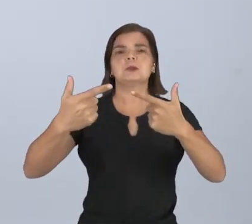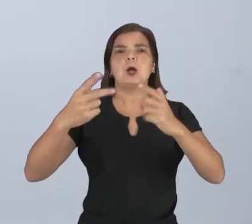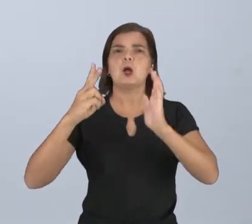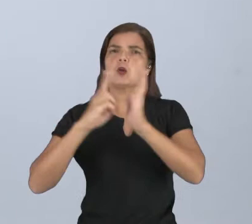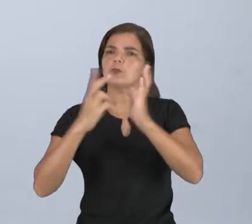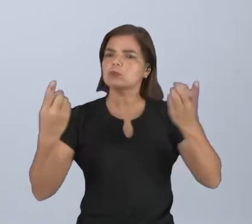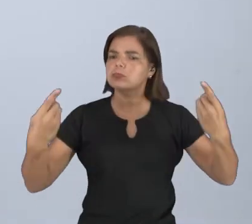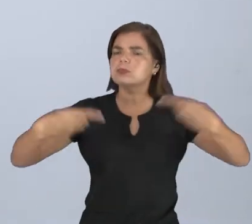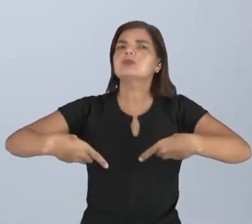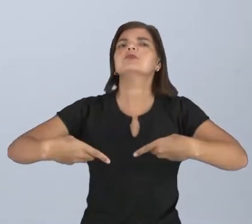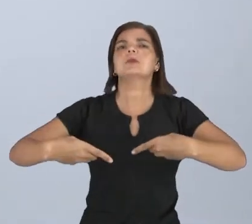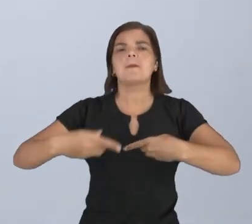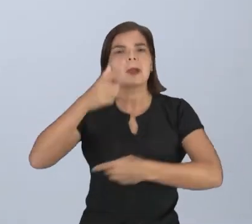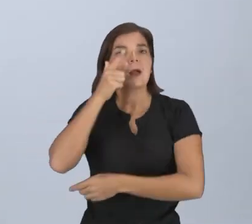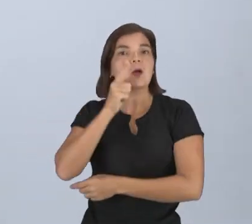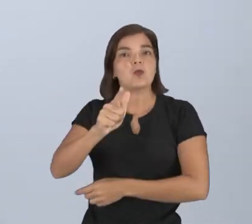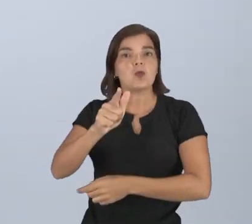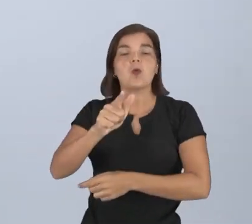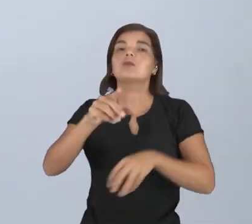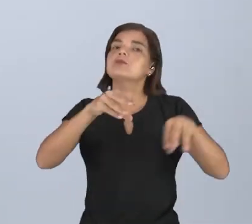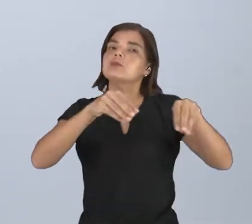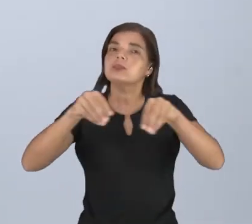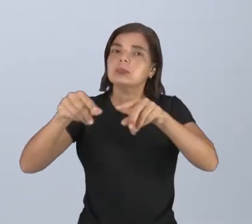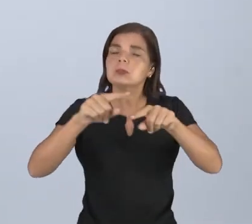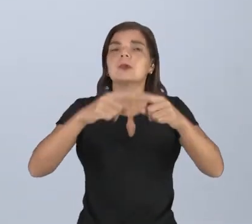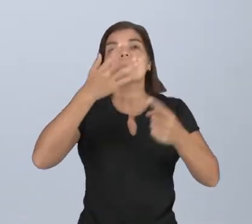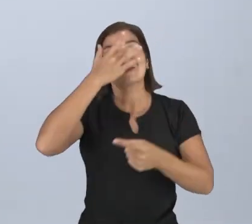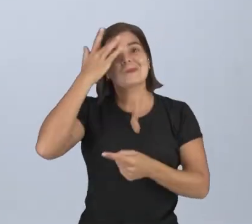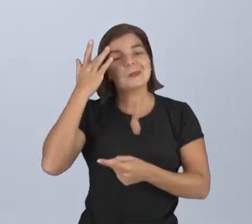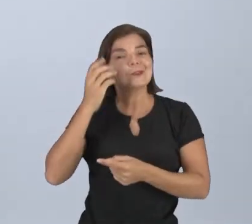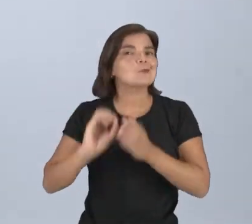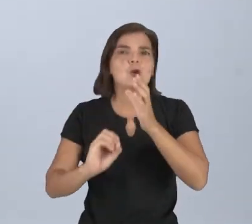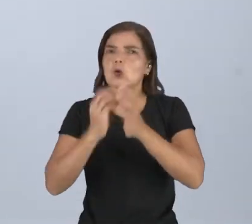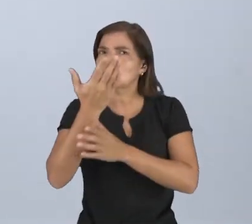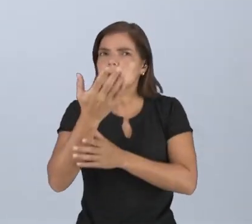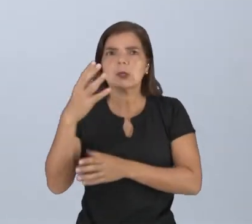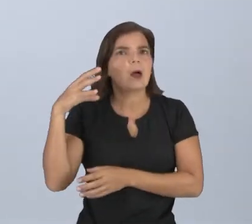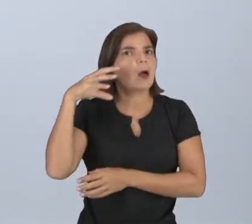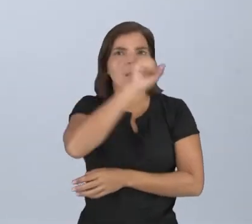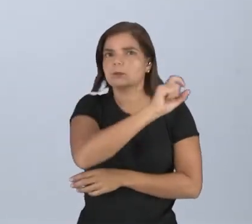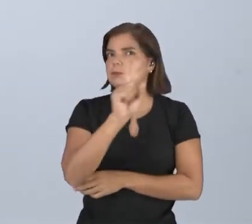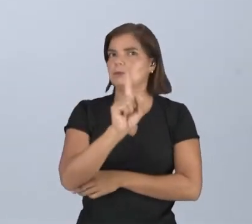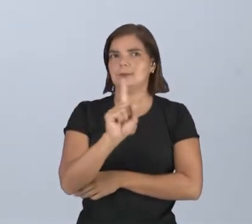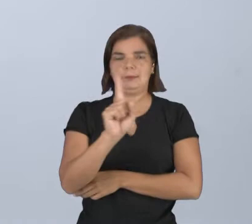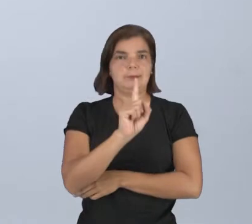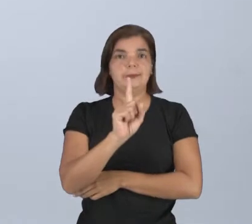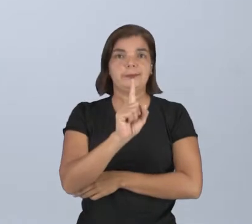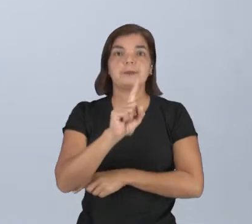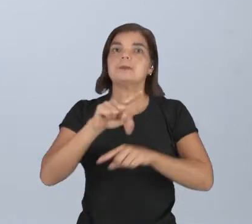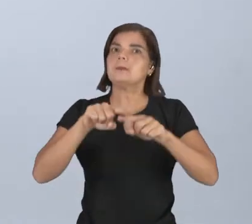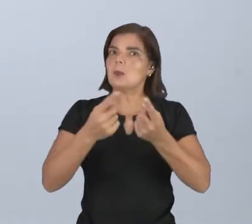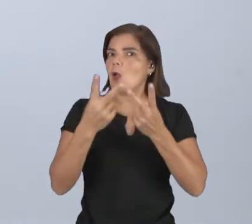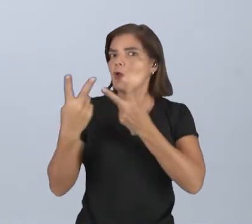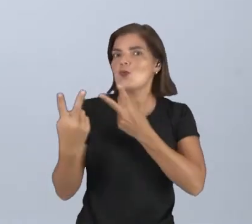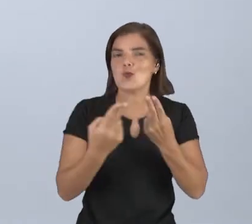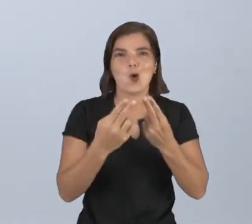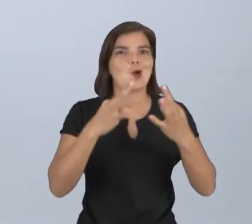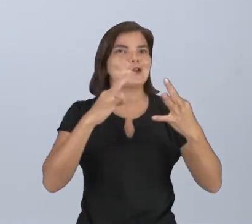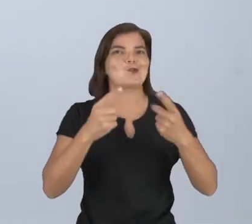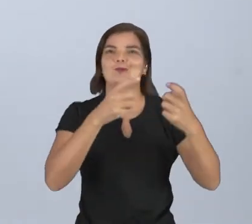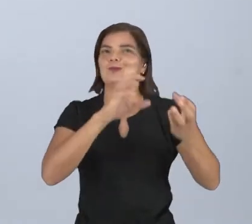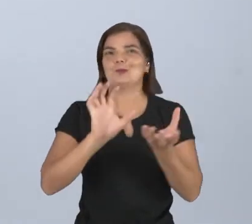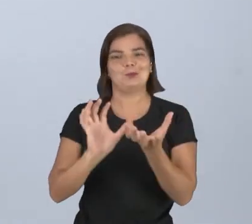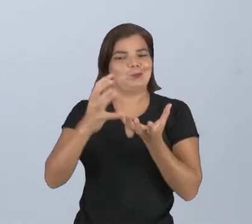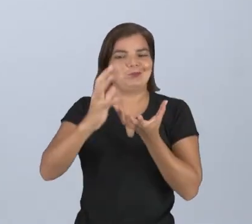tribos rivais para ir conquistando o território, tá, pessoal? Então não acontece assim de uma forma rápida e da mesma forma em todo